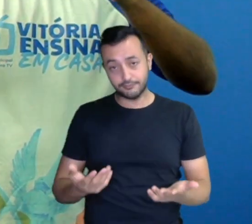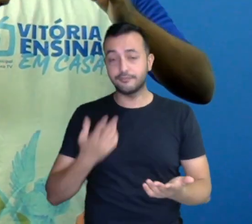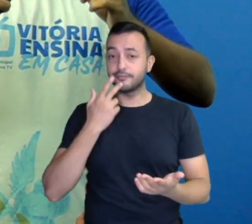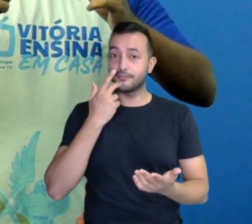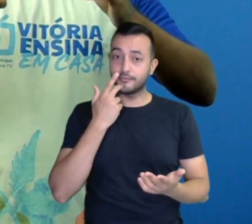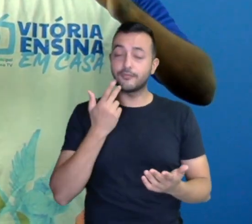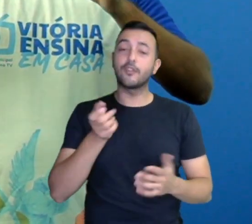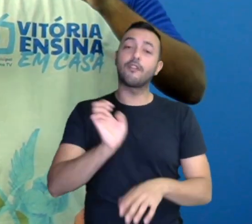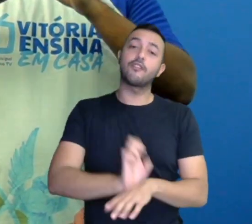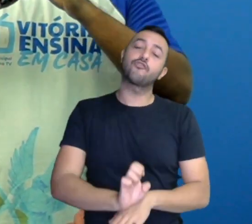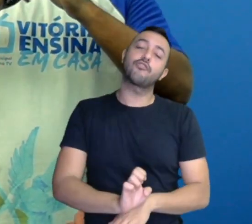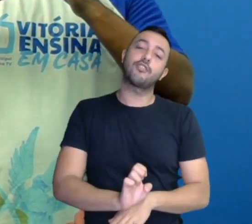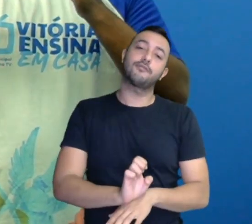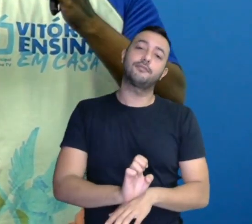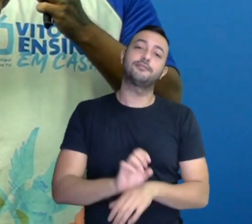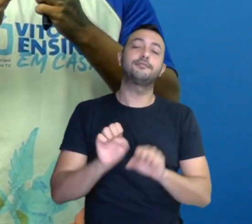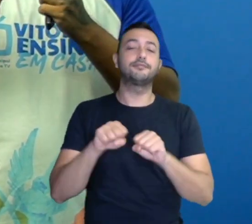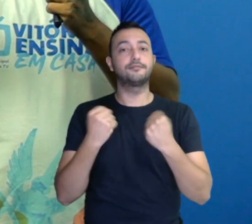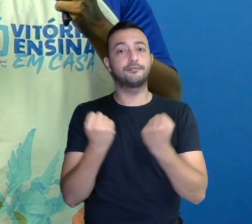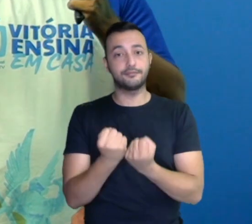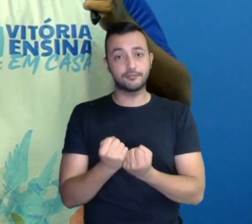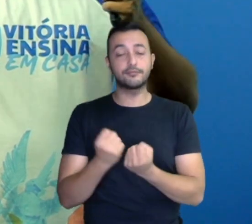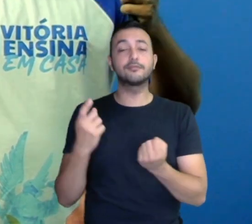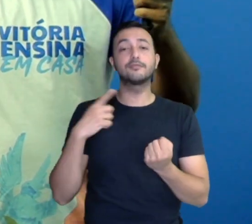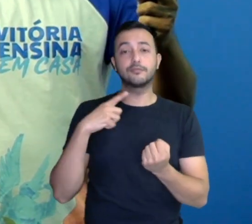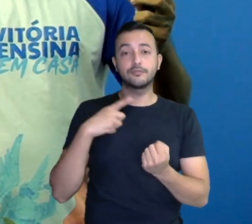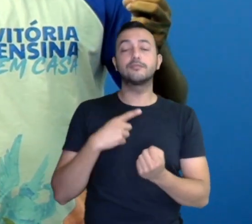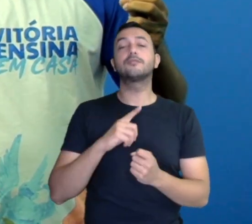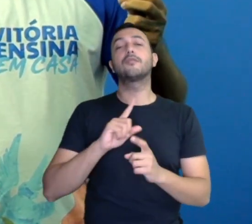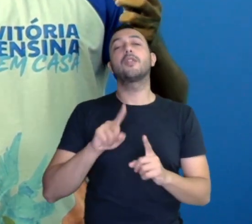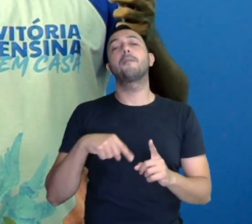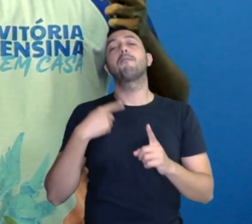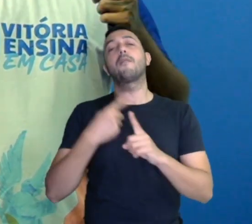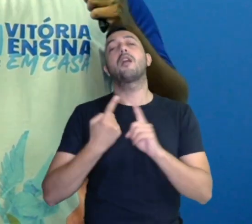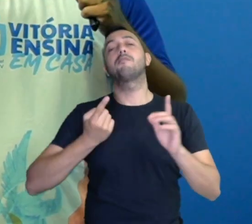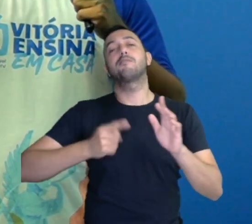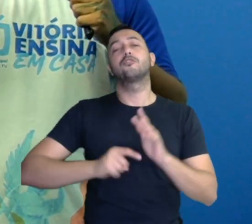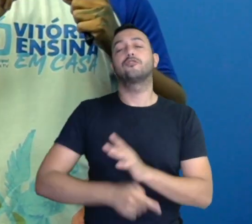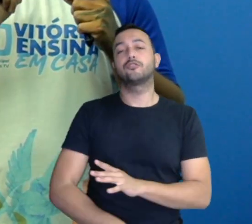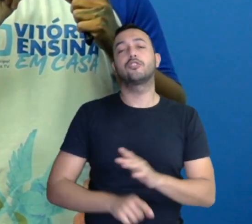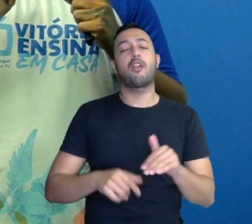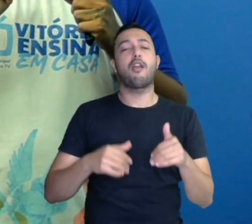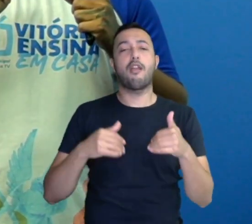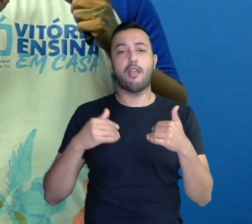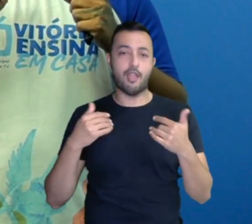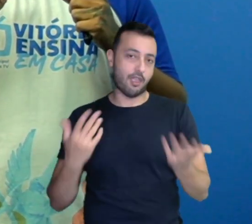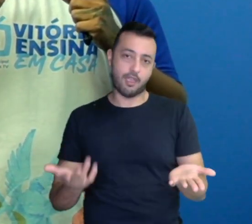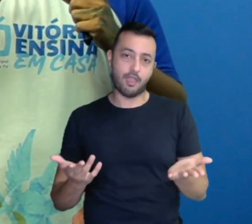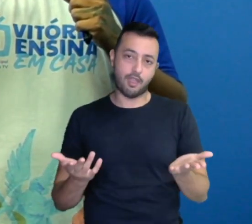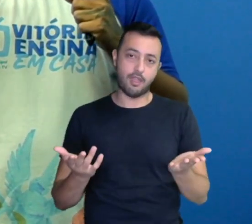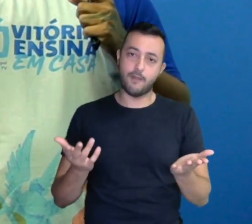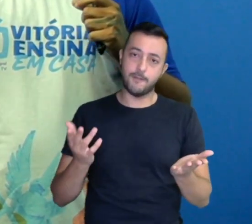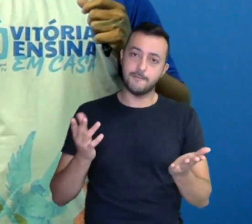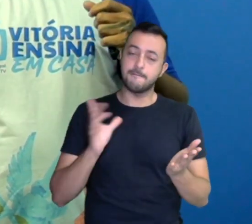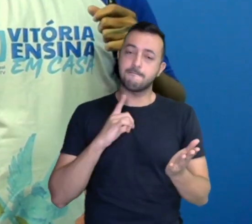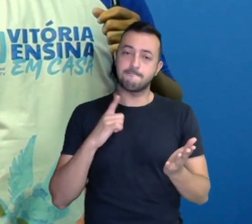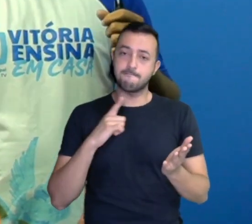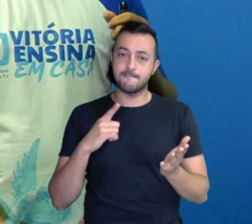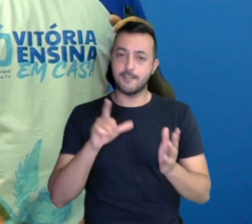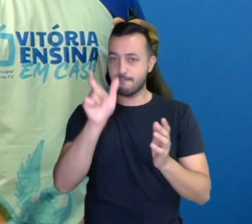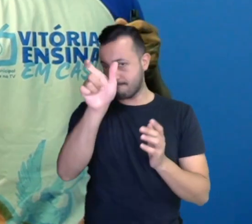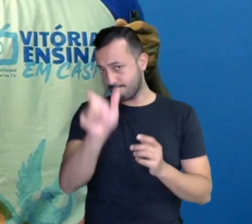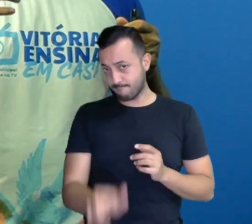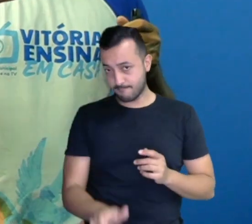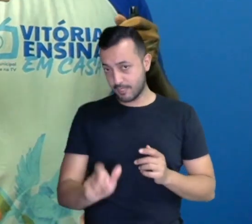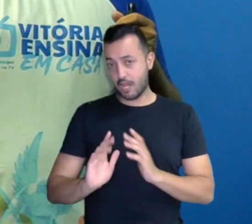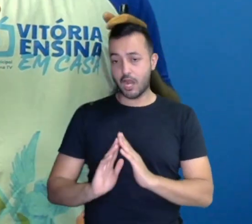aí de um Estado. Não, a sociedade ela vai passar a ser mais complexa, né? Não vai ser mais aquele aspecto que a gente